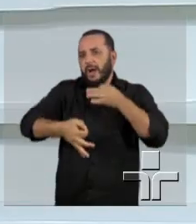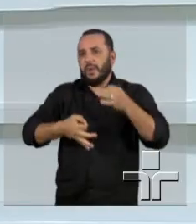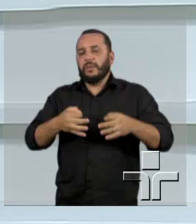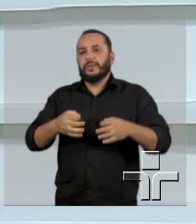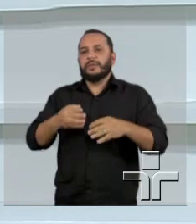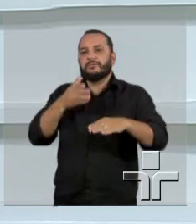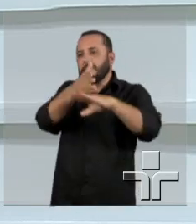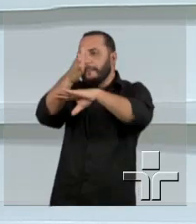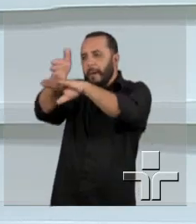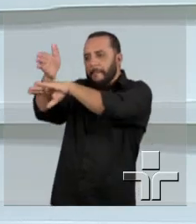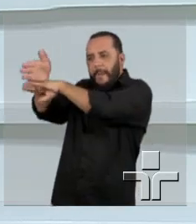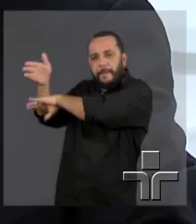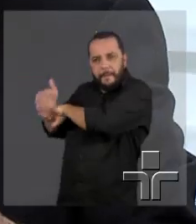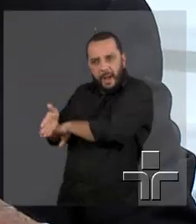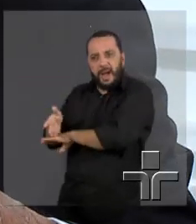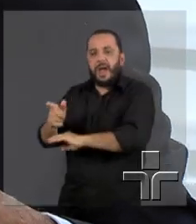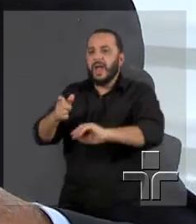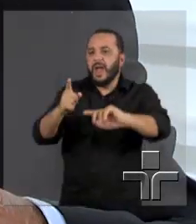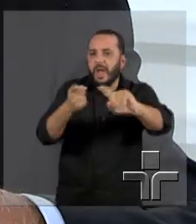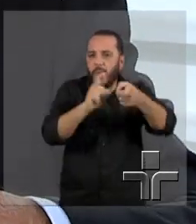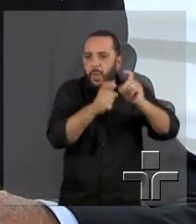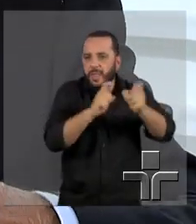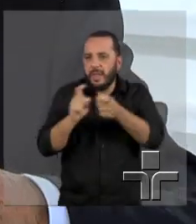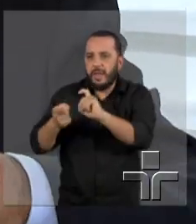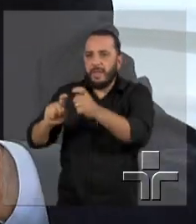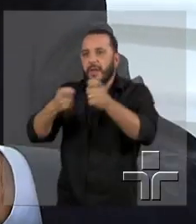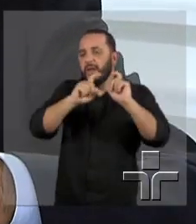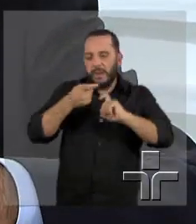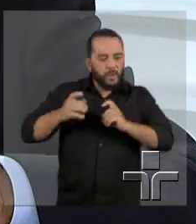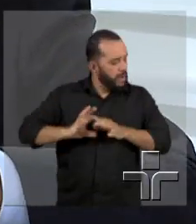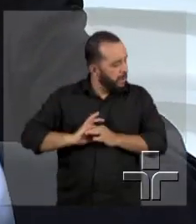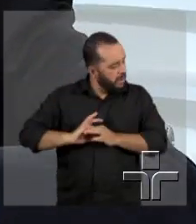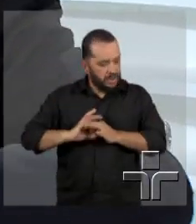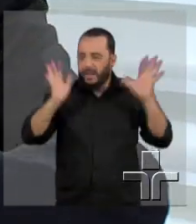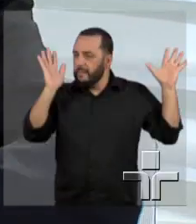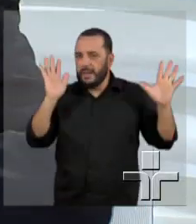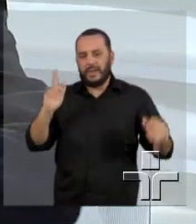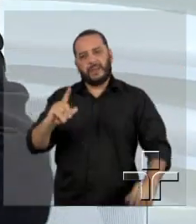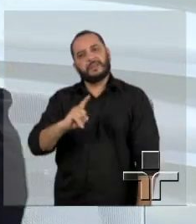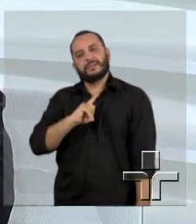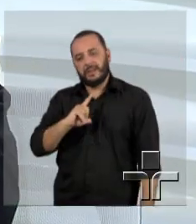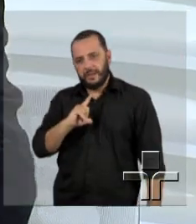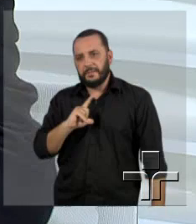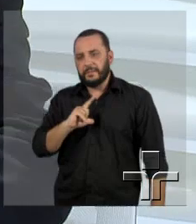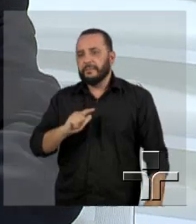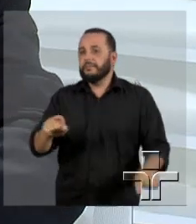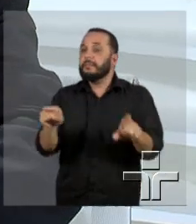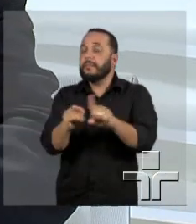locomoção, liberdade de reunião, não é? Liberdade de